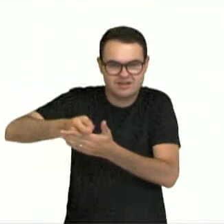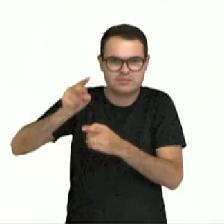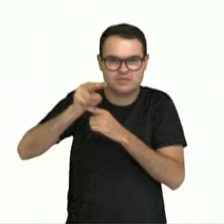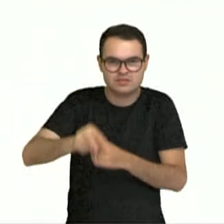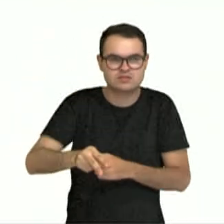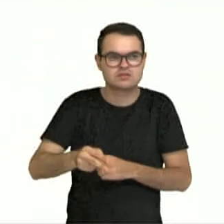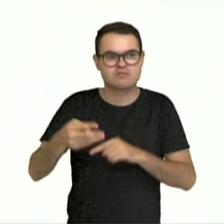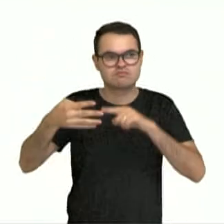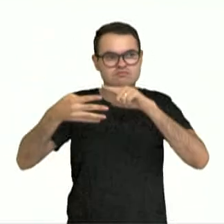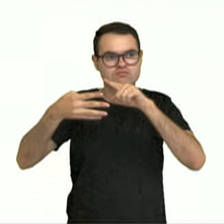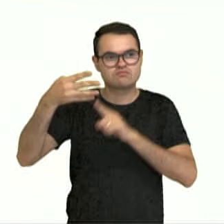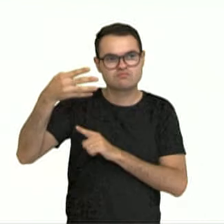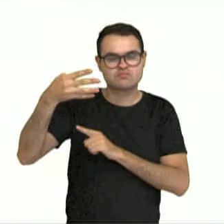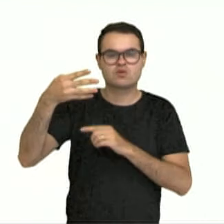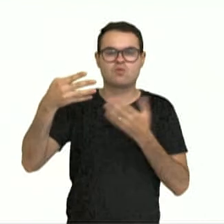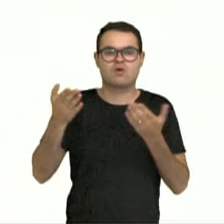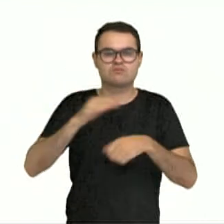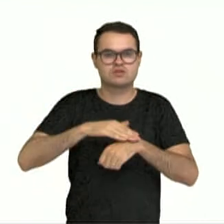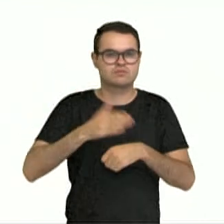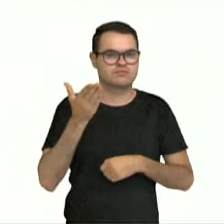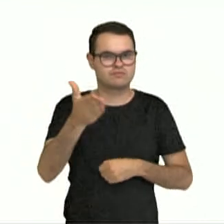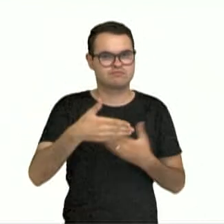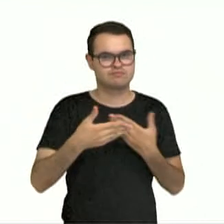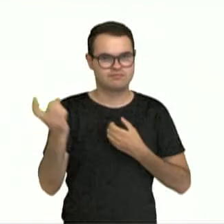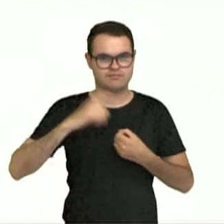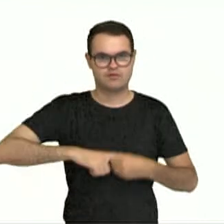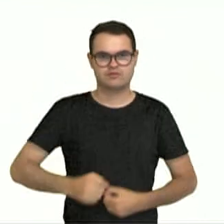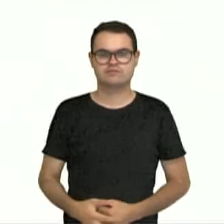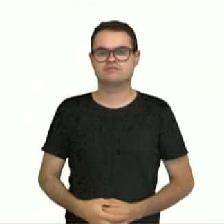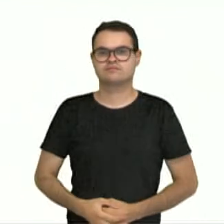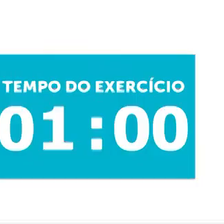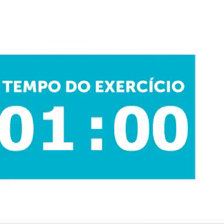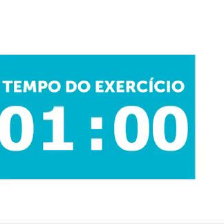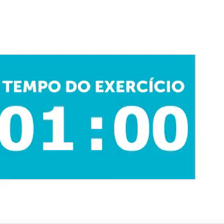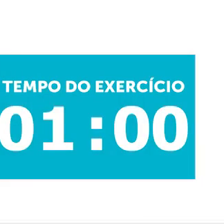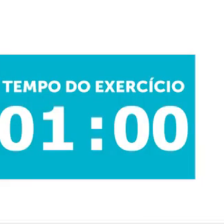4 meses ou 6 meses? Tempo para vocês e a gente já volta.